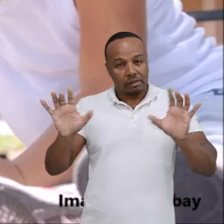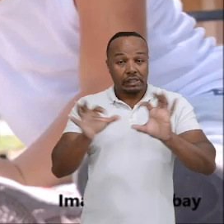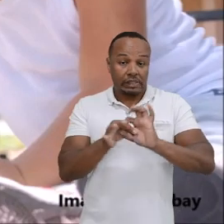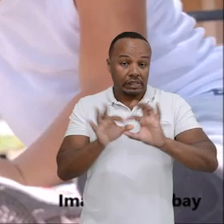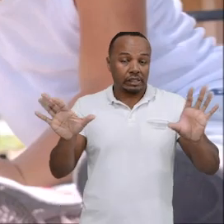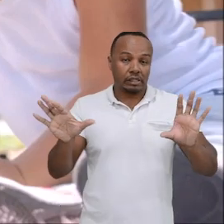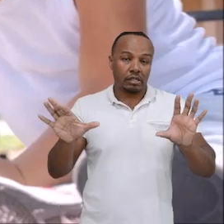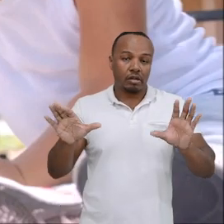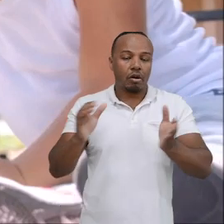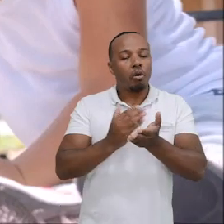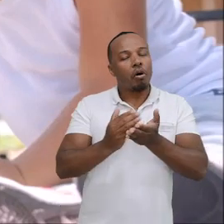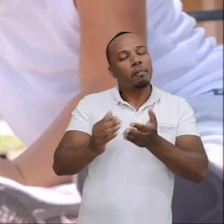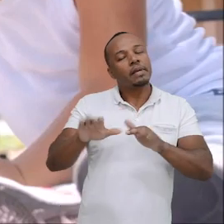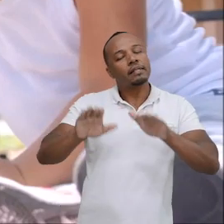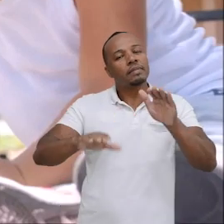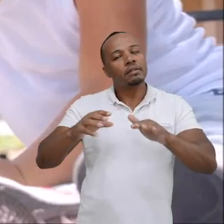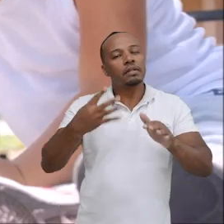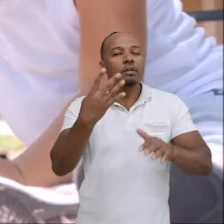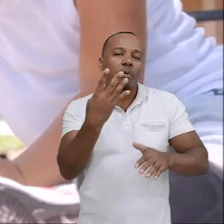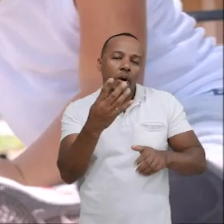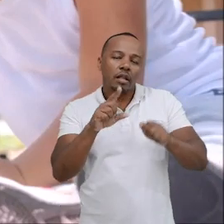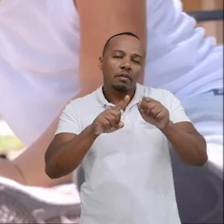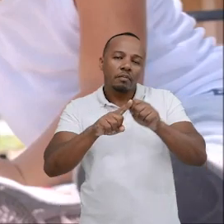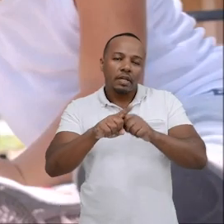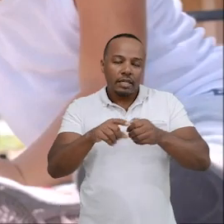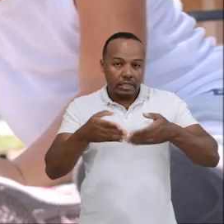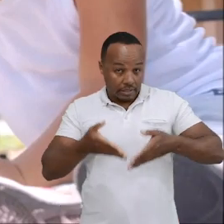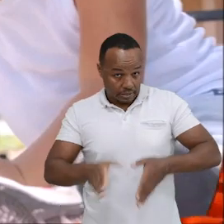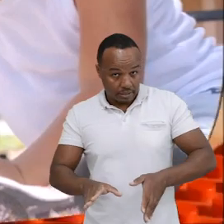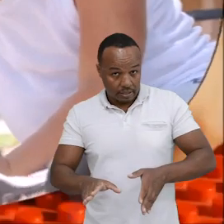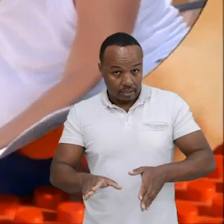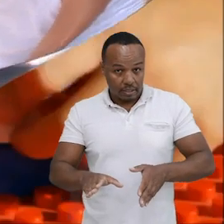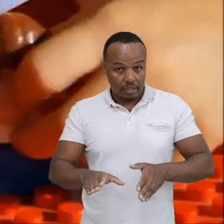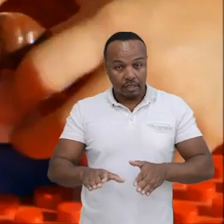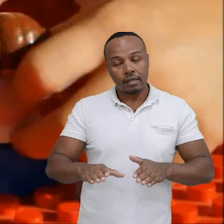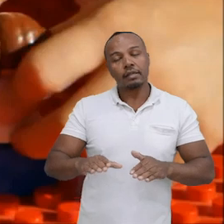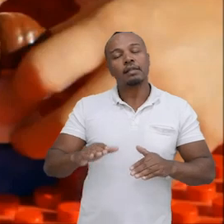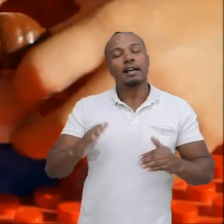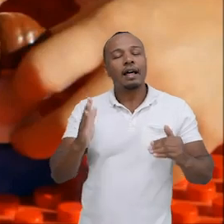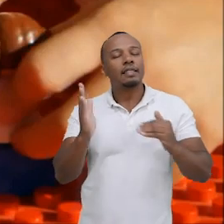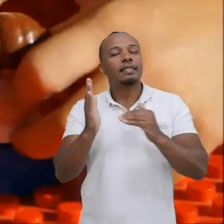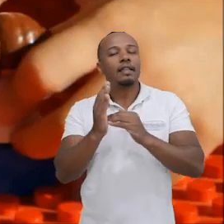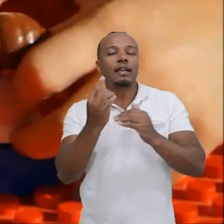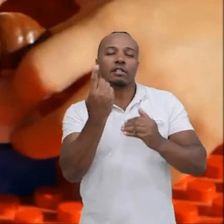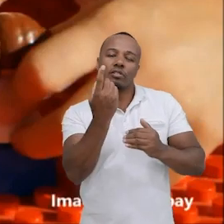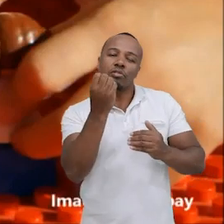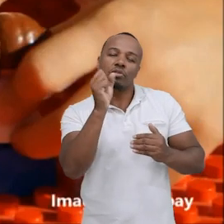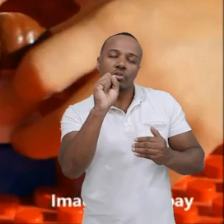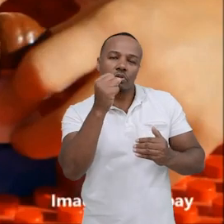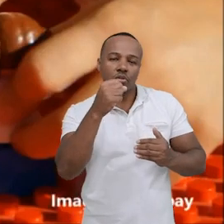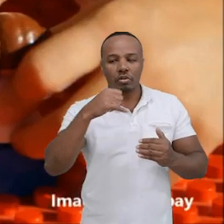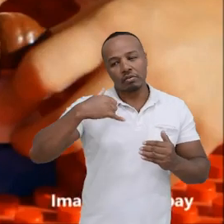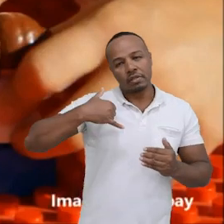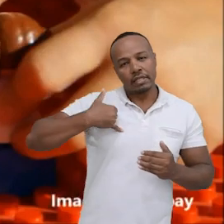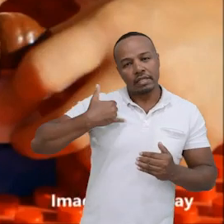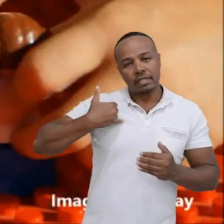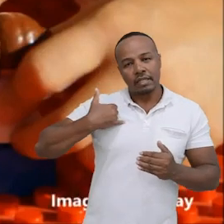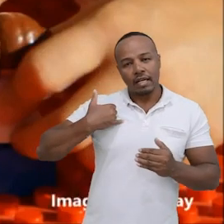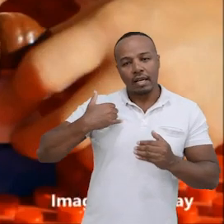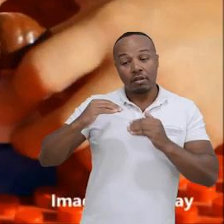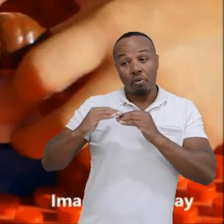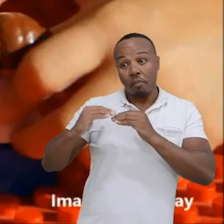aos 4 meses depois que a criança nasce e, por volta dos 18 anos, atinge o máximo de